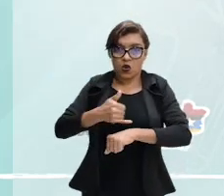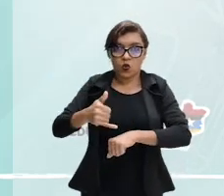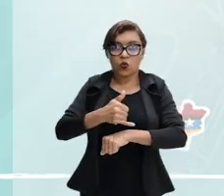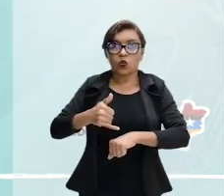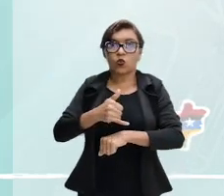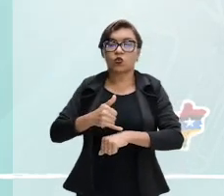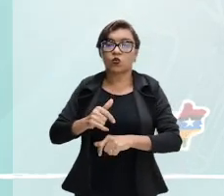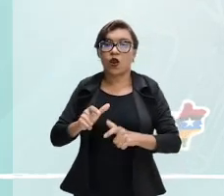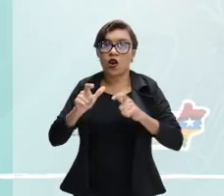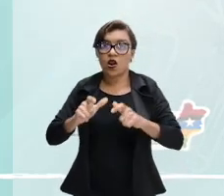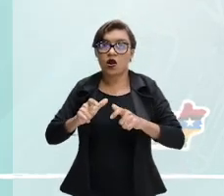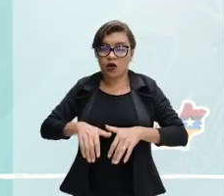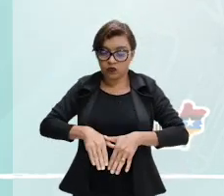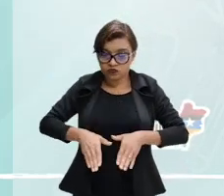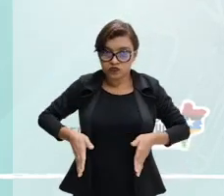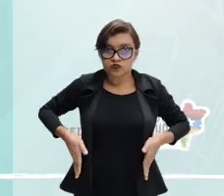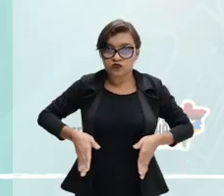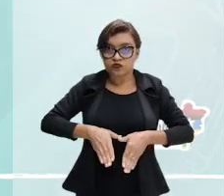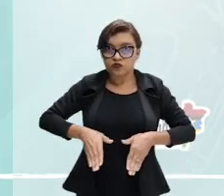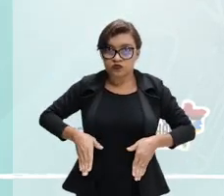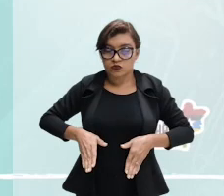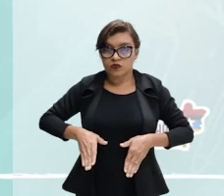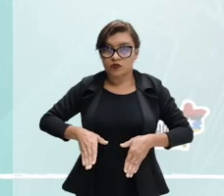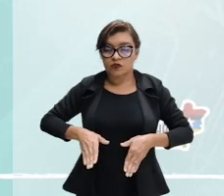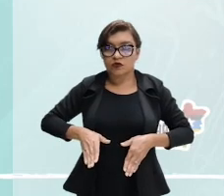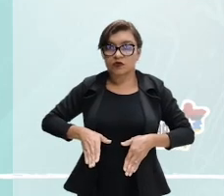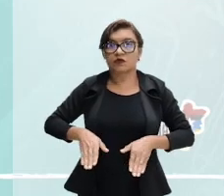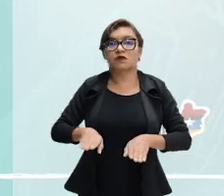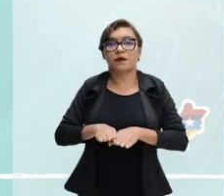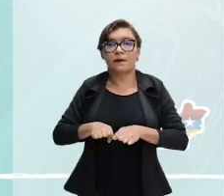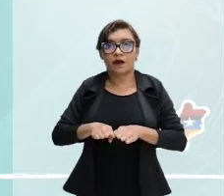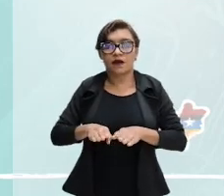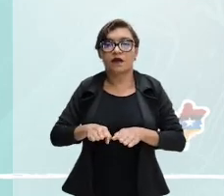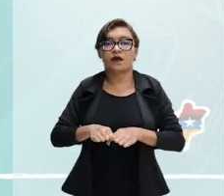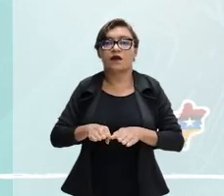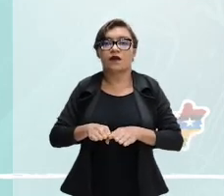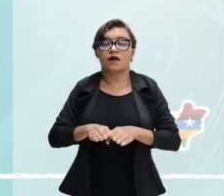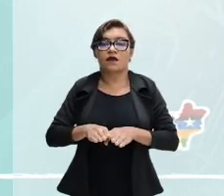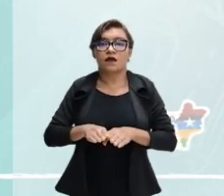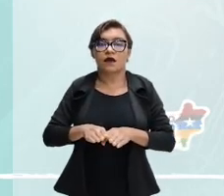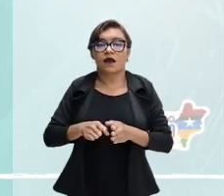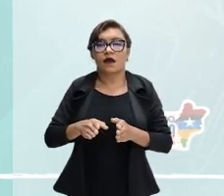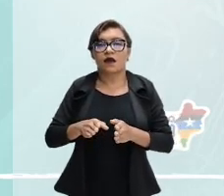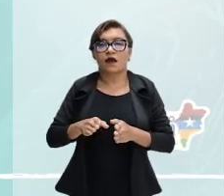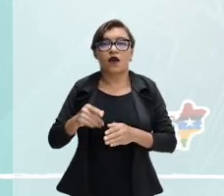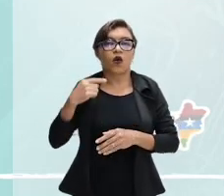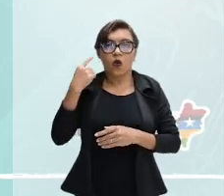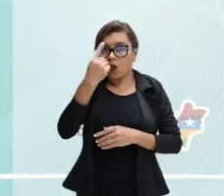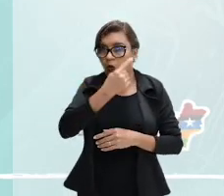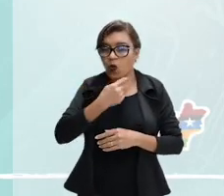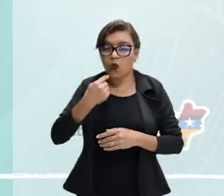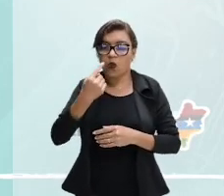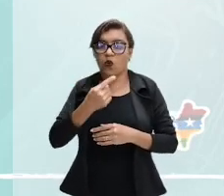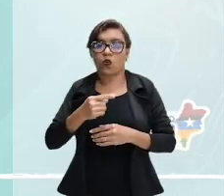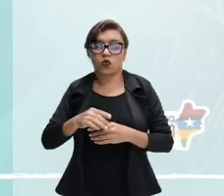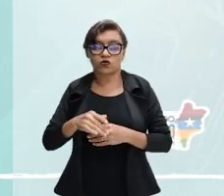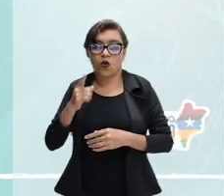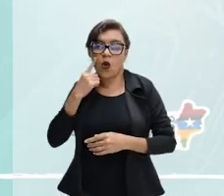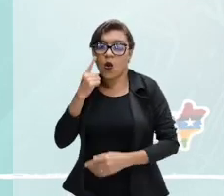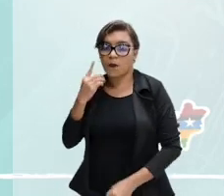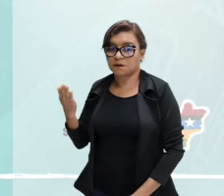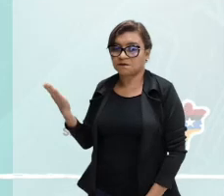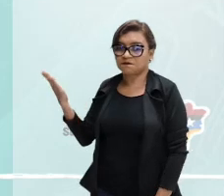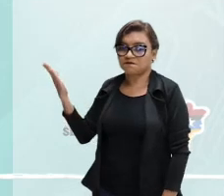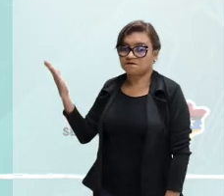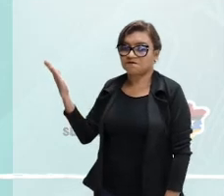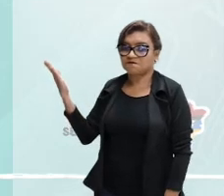e na cintura, podendo também se distribuir pelo peito e rosto. Este tipo de obesidade também é conhecido como